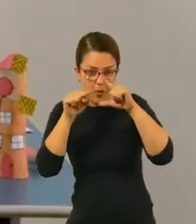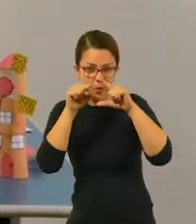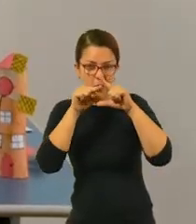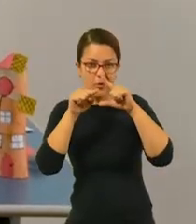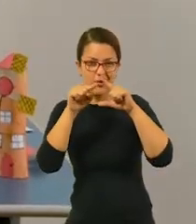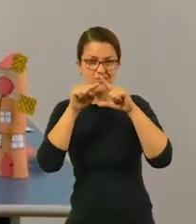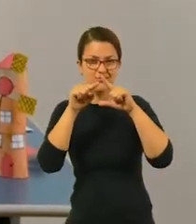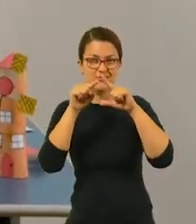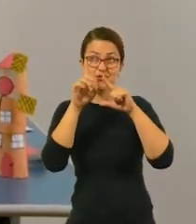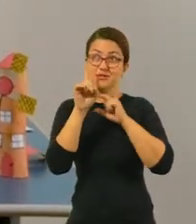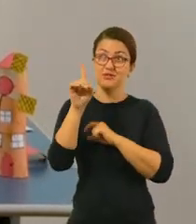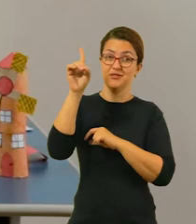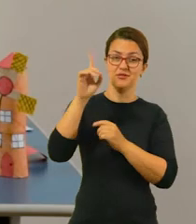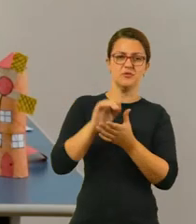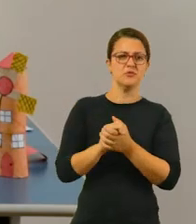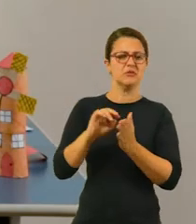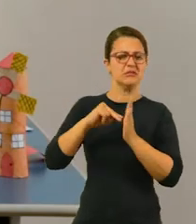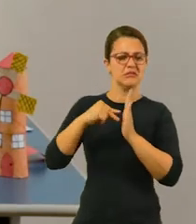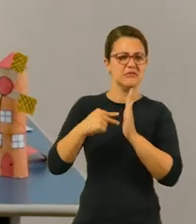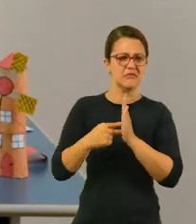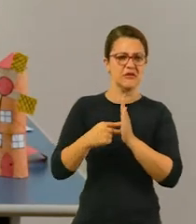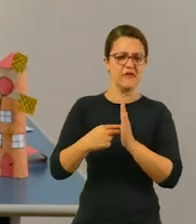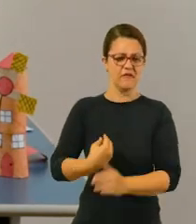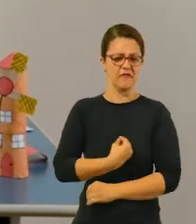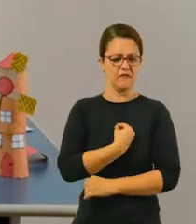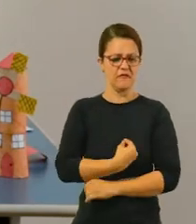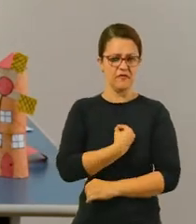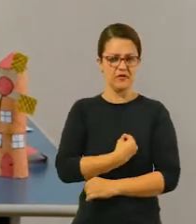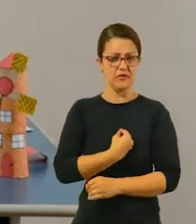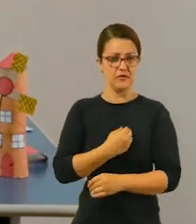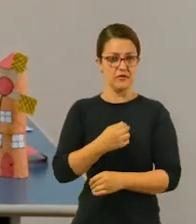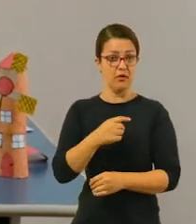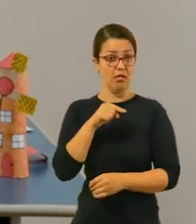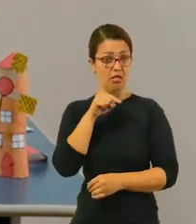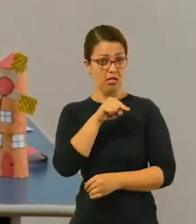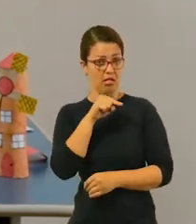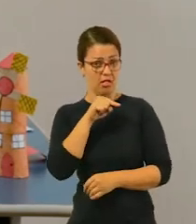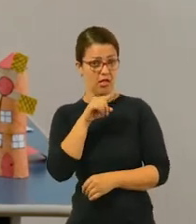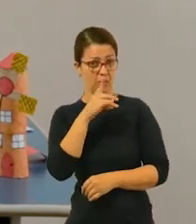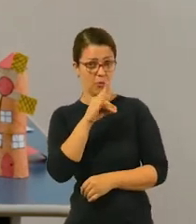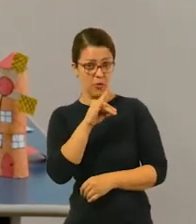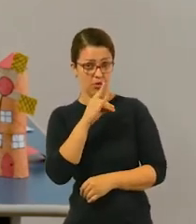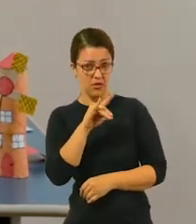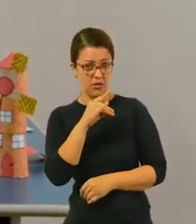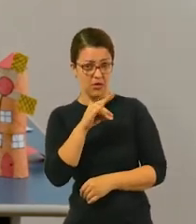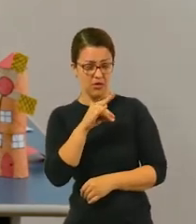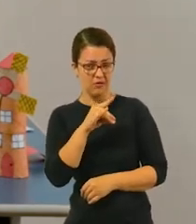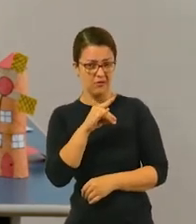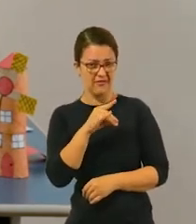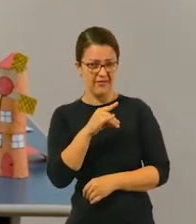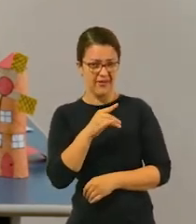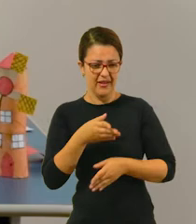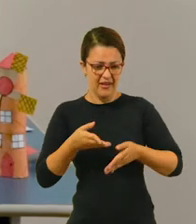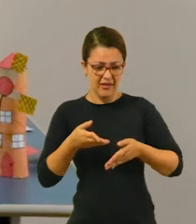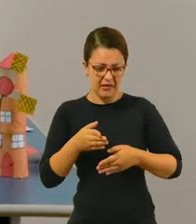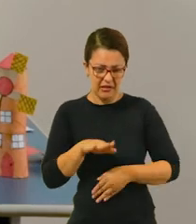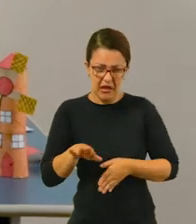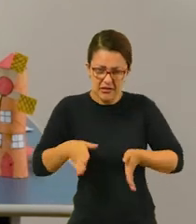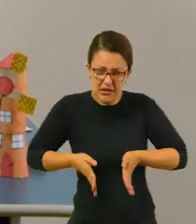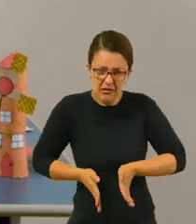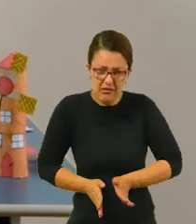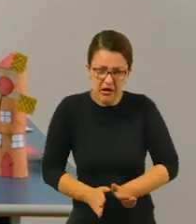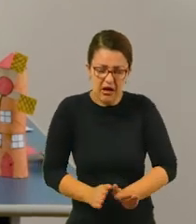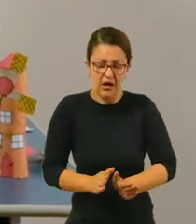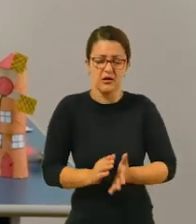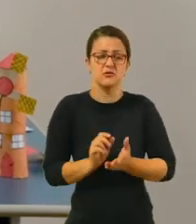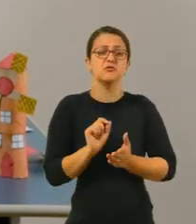vida. Um bebê, em todas as famílias, quando ele nasce, os pais automaticamente vão fazendo esse